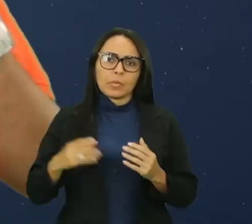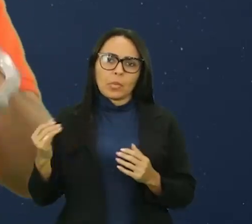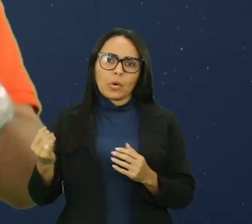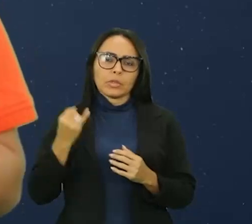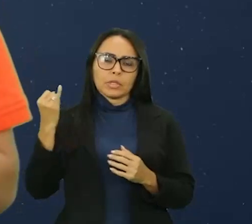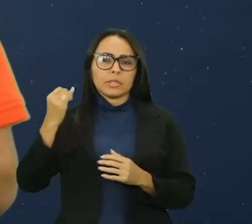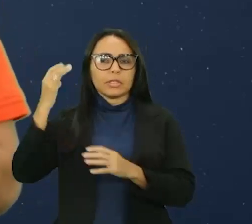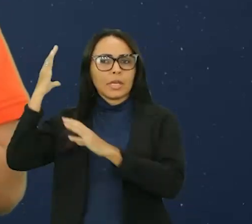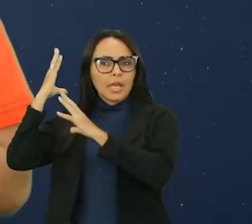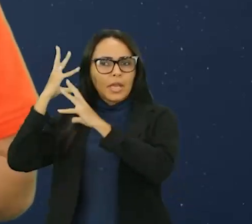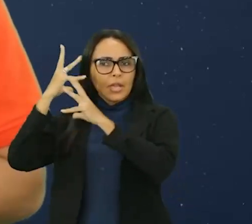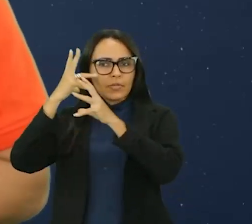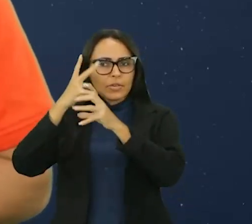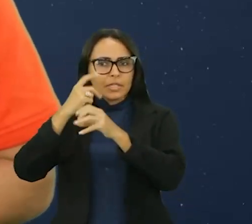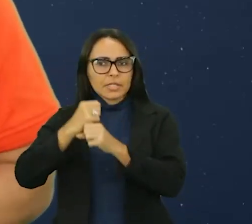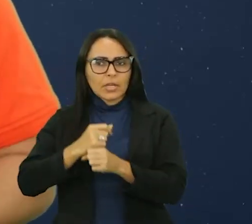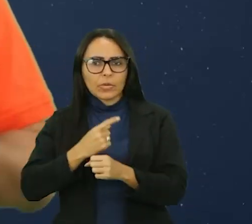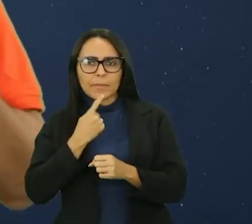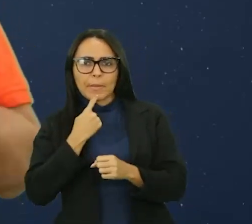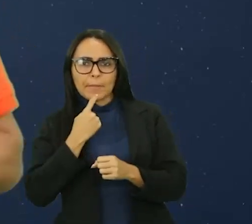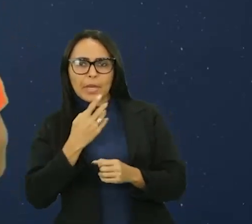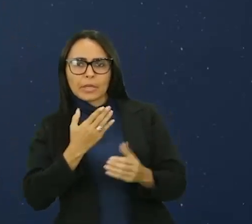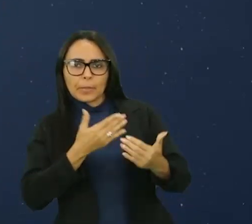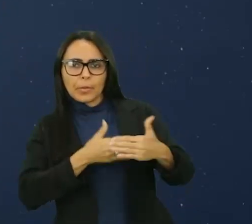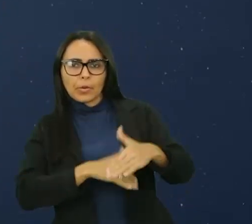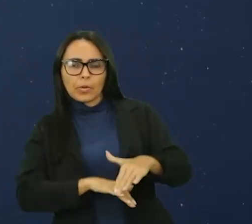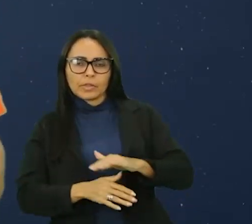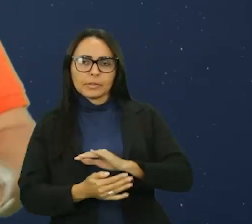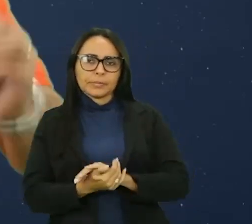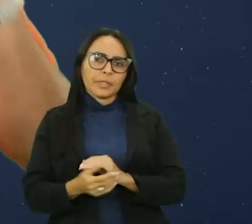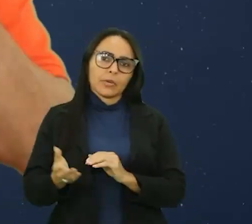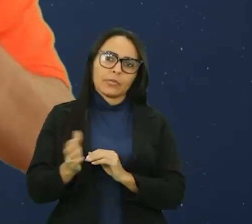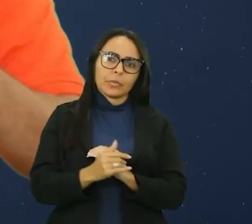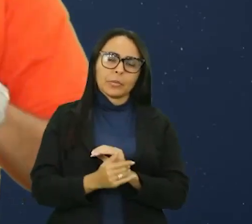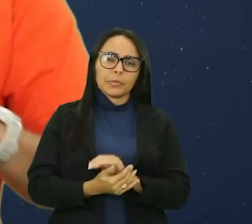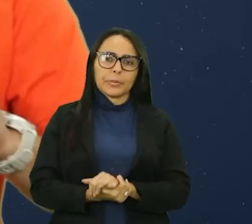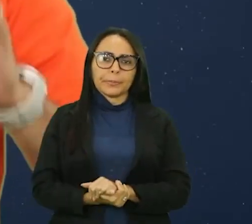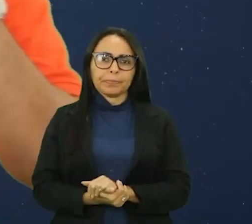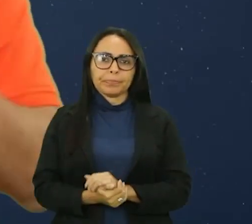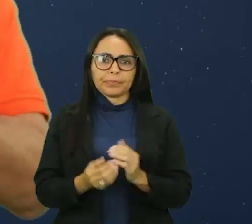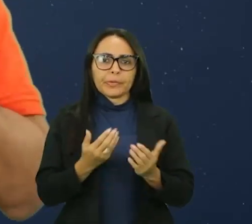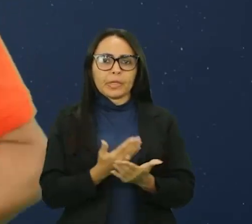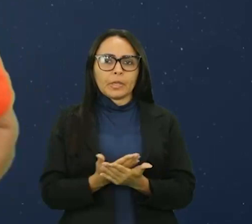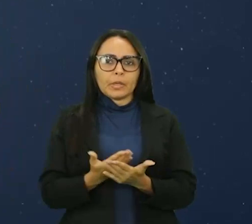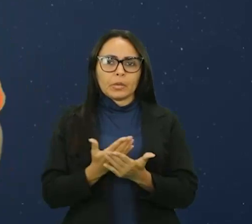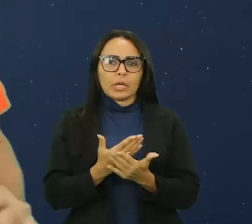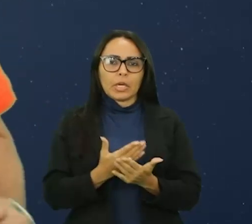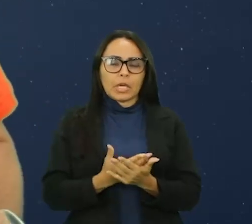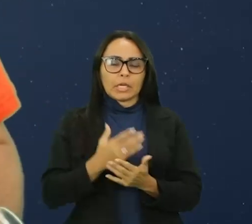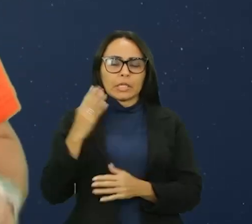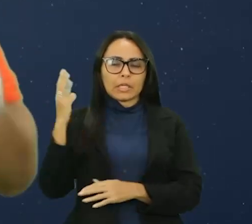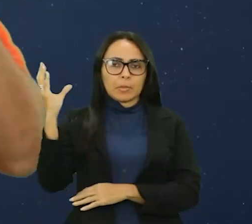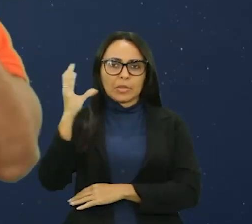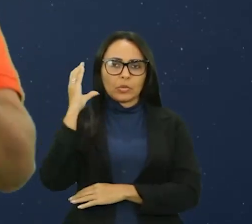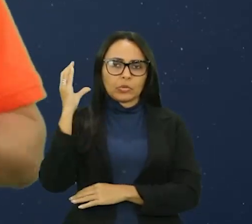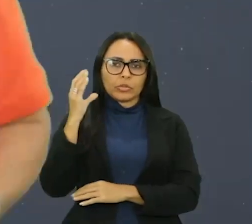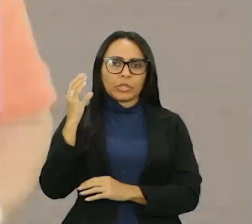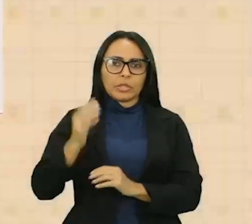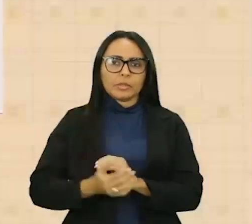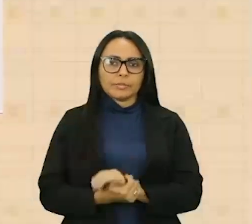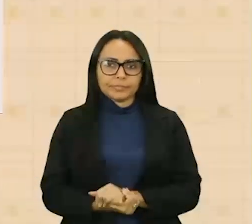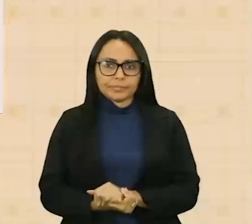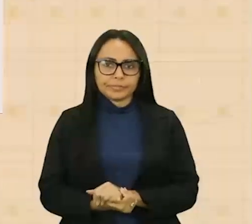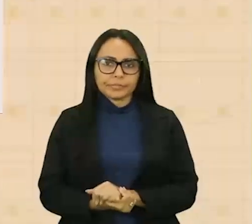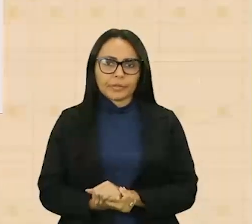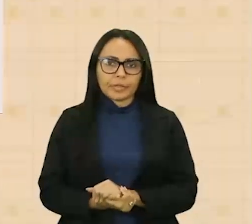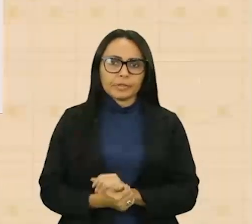o conteúdo quando estiver pertinho lá da prova. Então vamos comigo, a aula é sobre climatologia. E